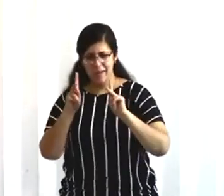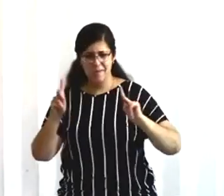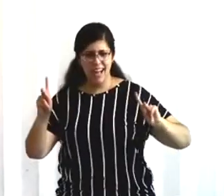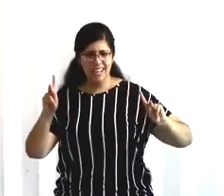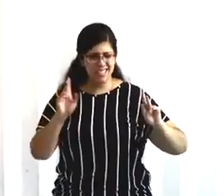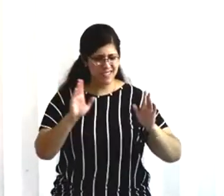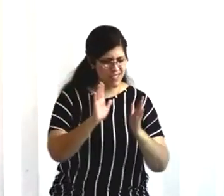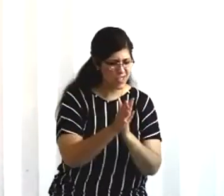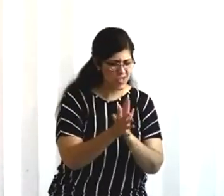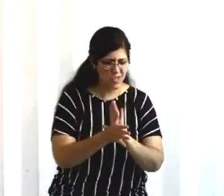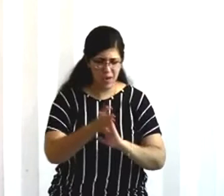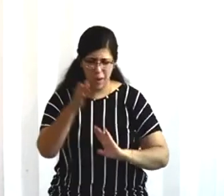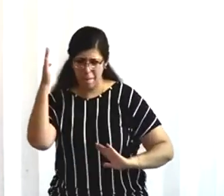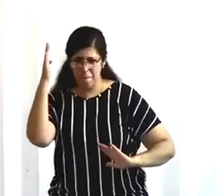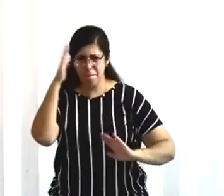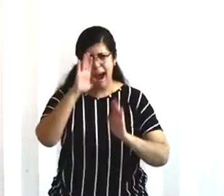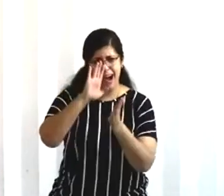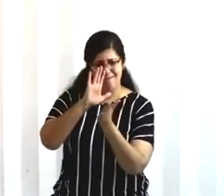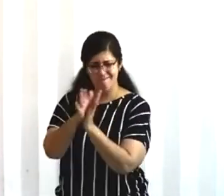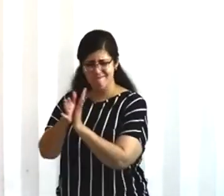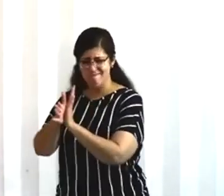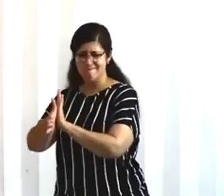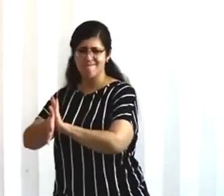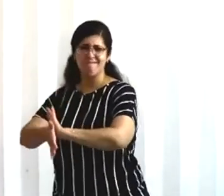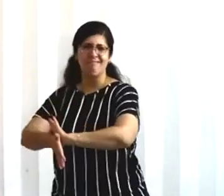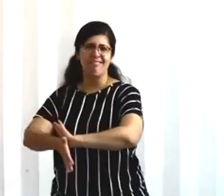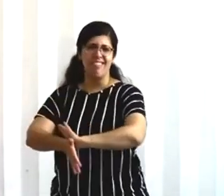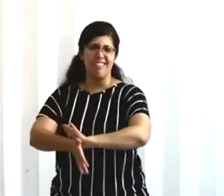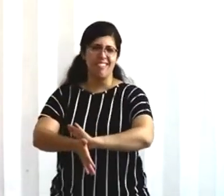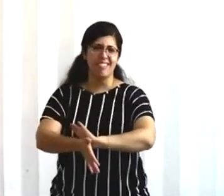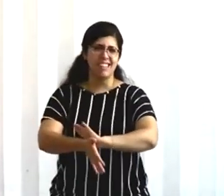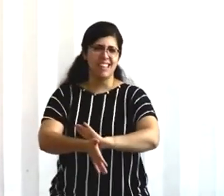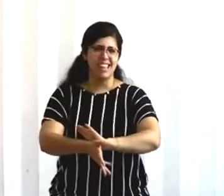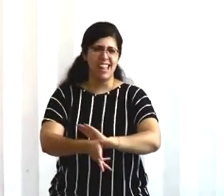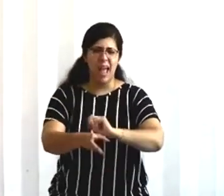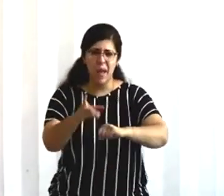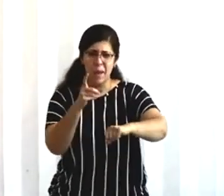mal, transformou corações de pedra,